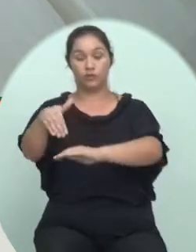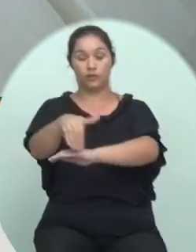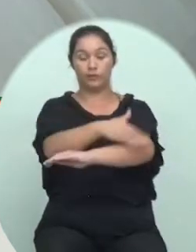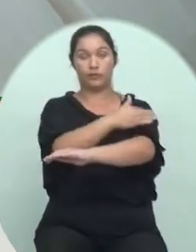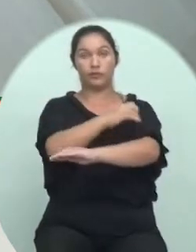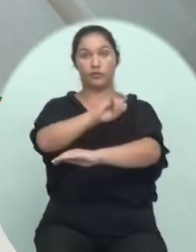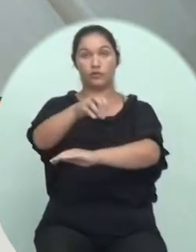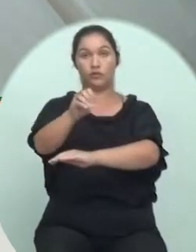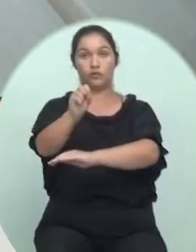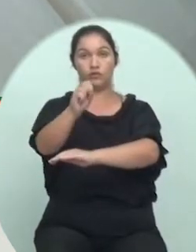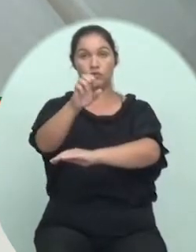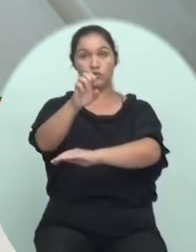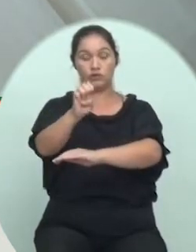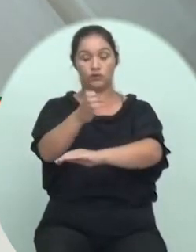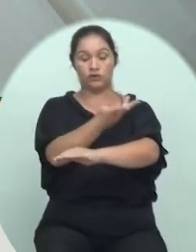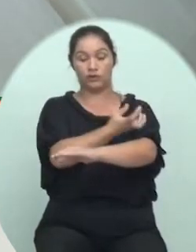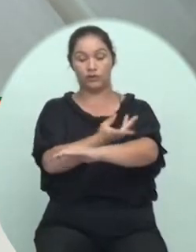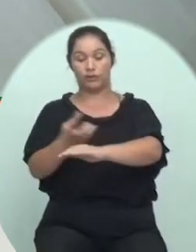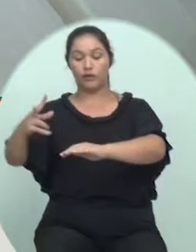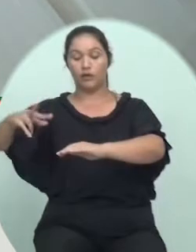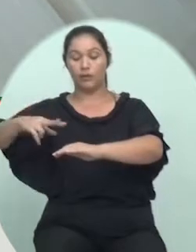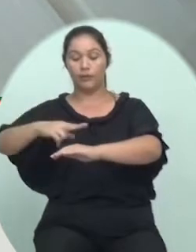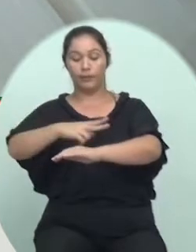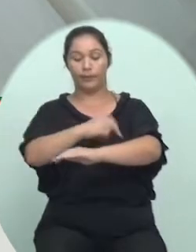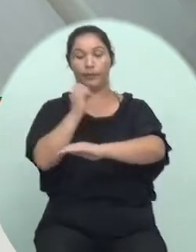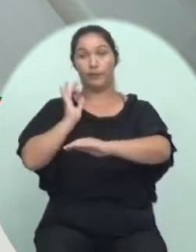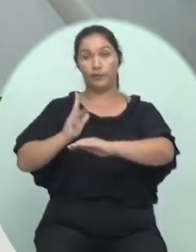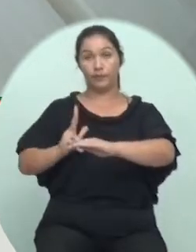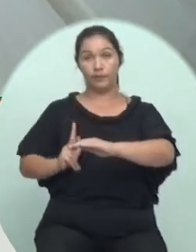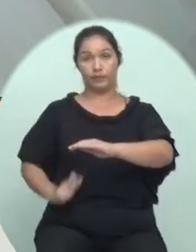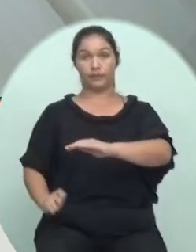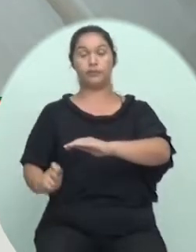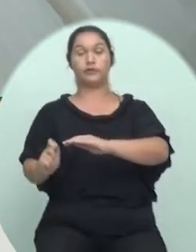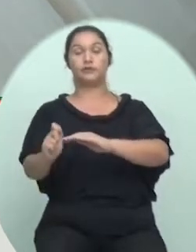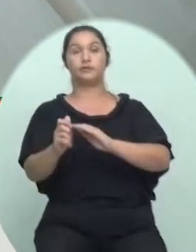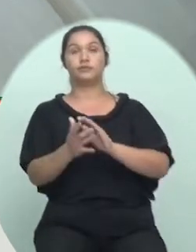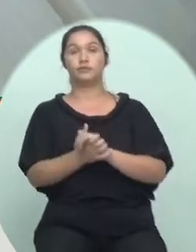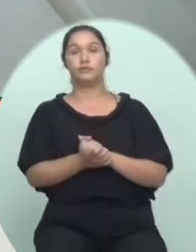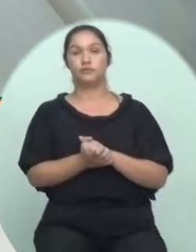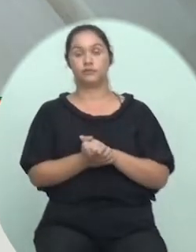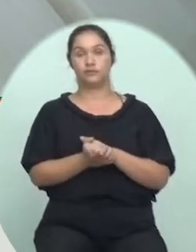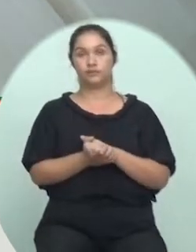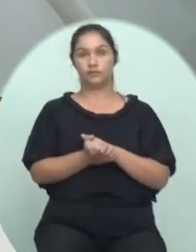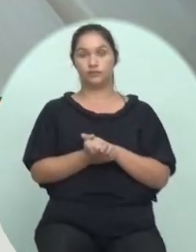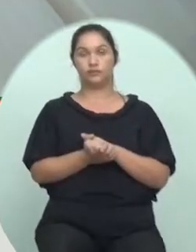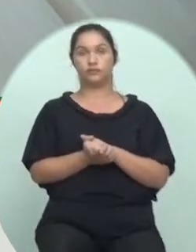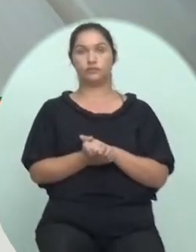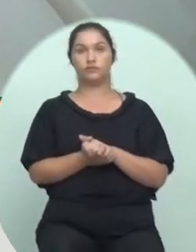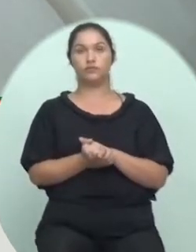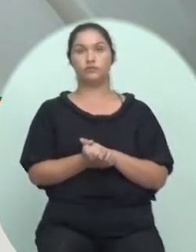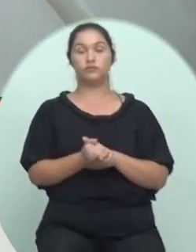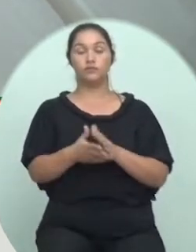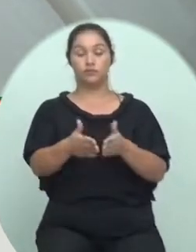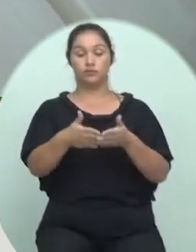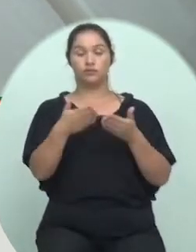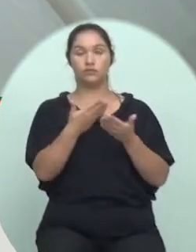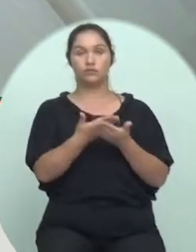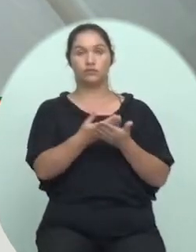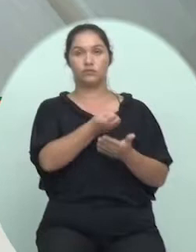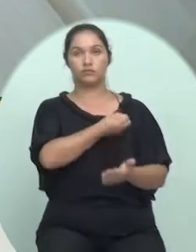rua José Ercílio da Silva, localizado no bairro Vera Cruz. Requerimento